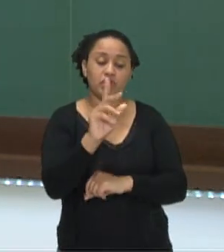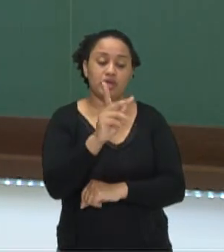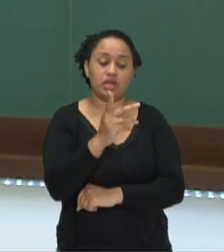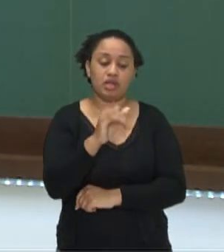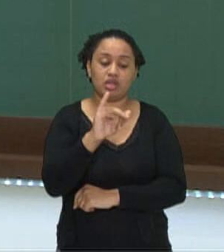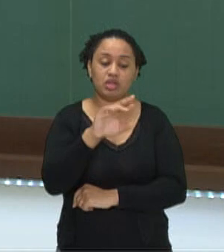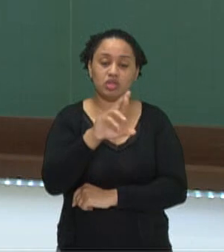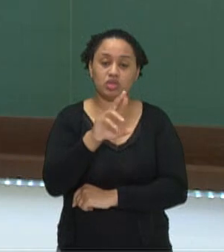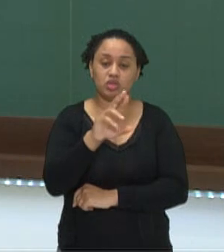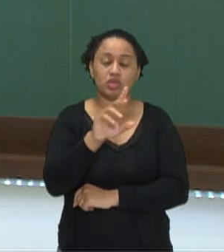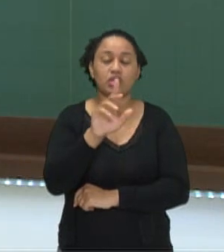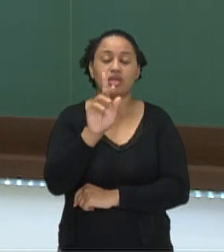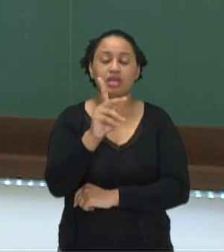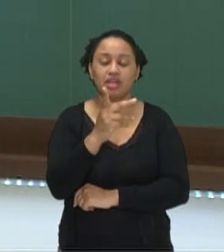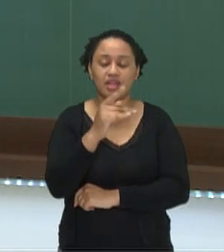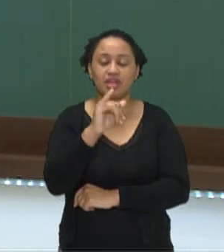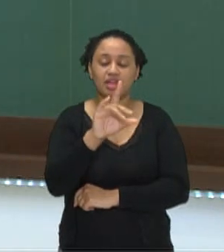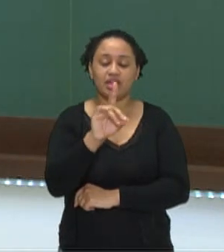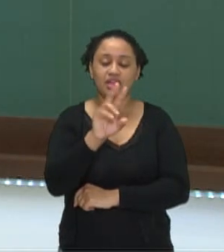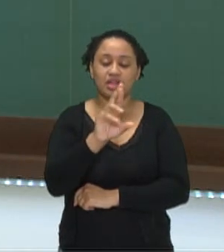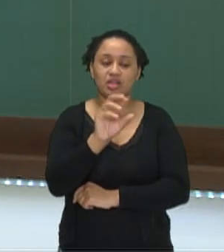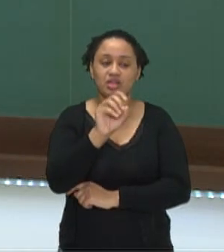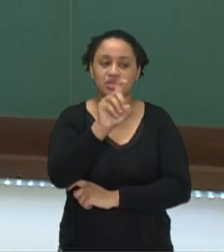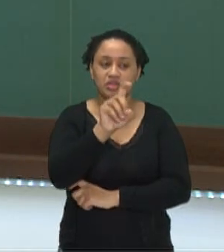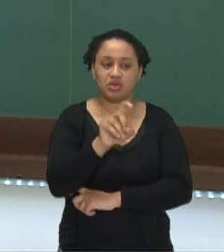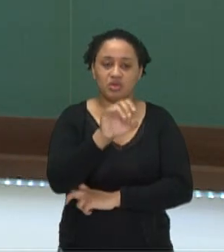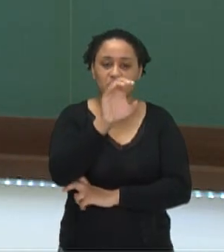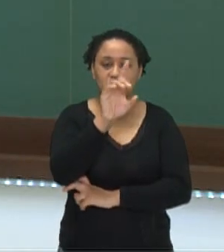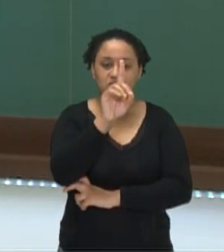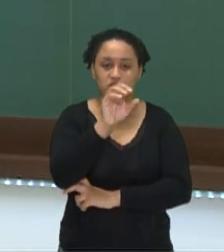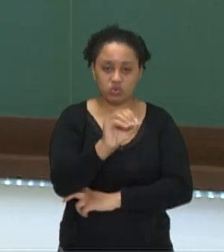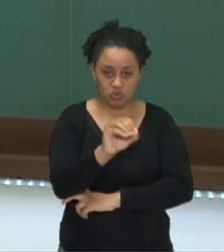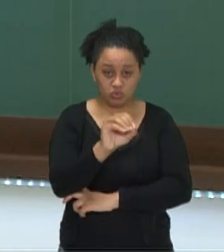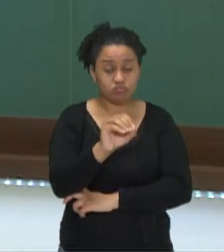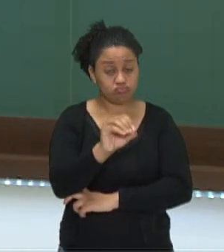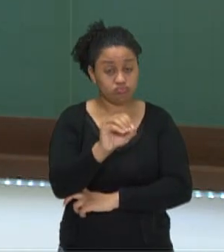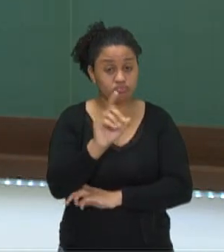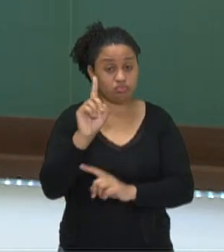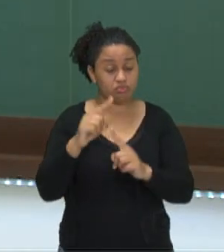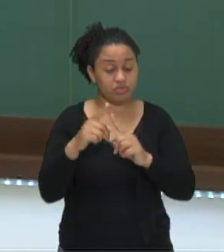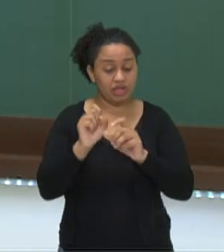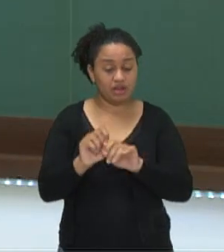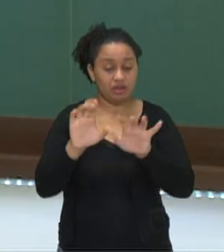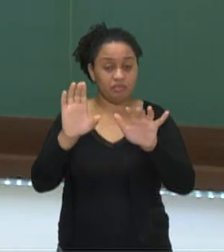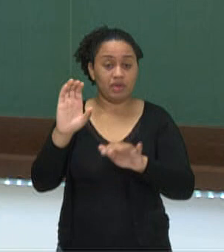lá, hidróxido, isso por conta, dele liberar